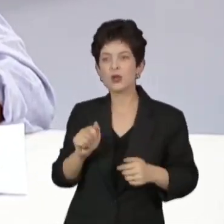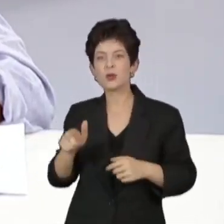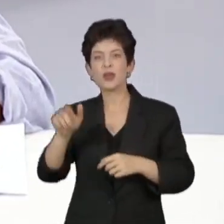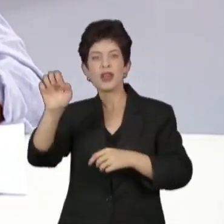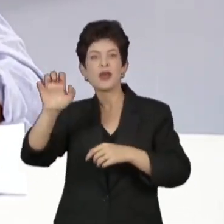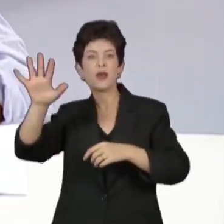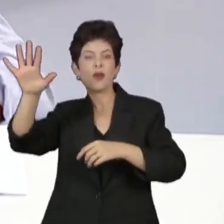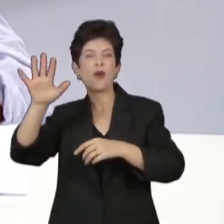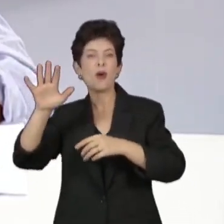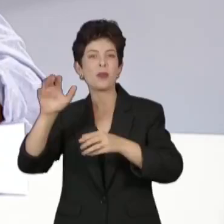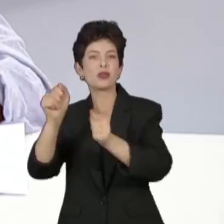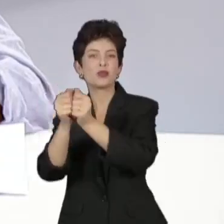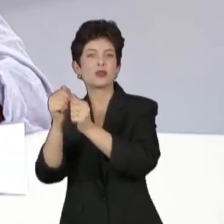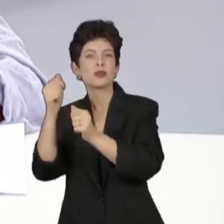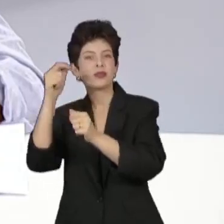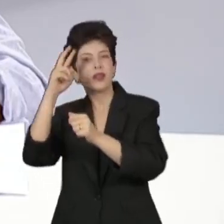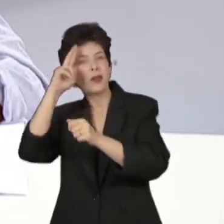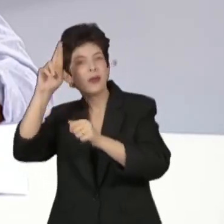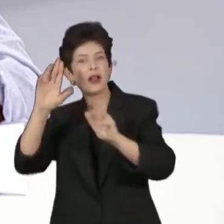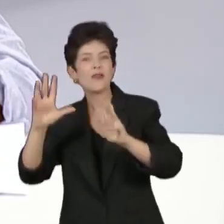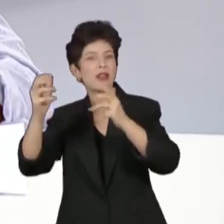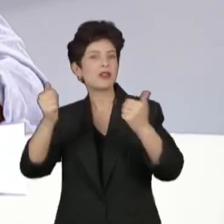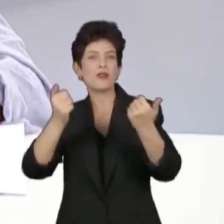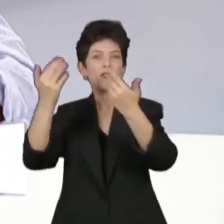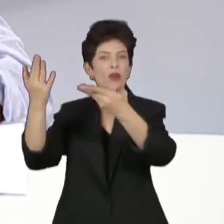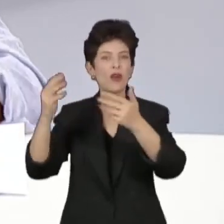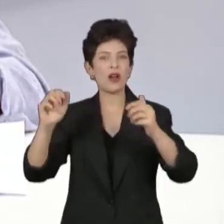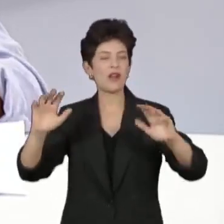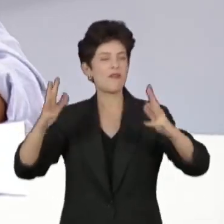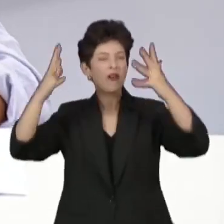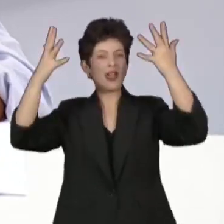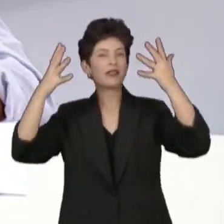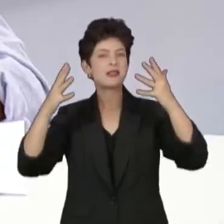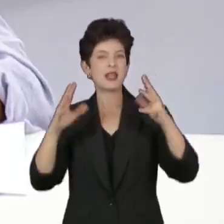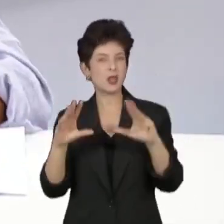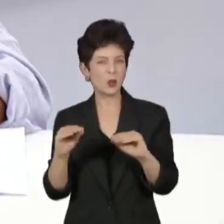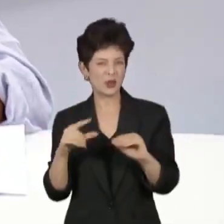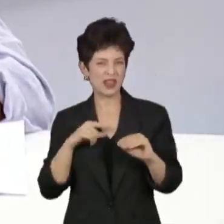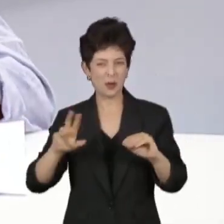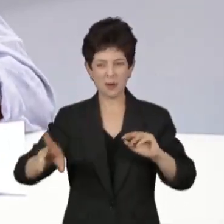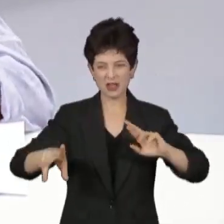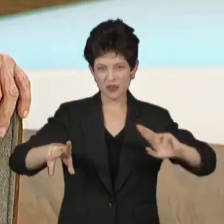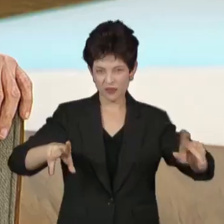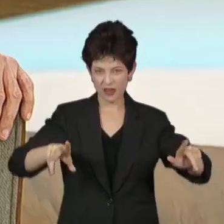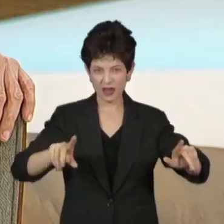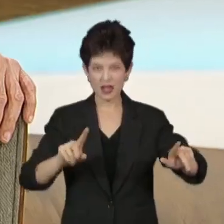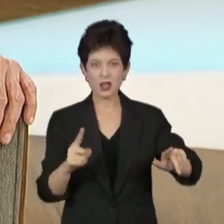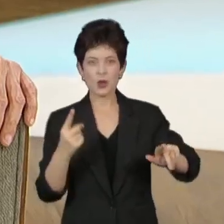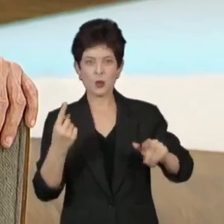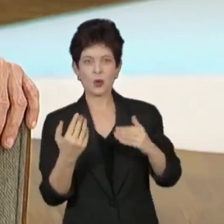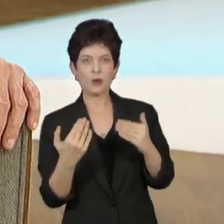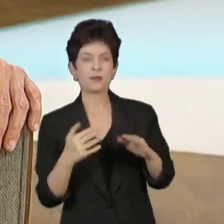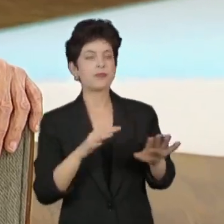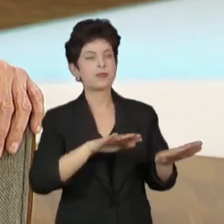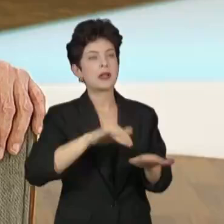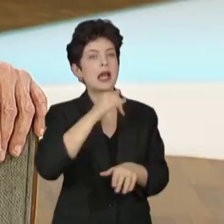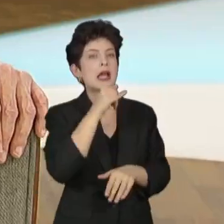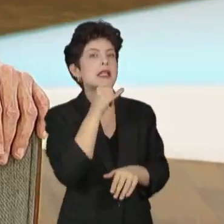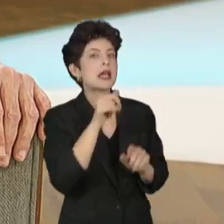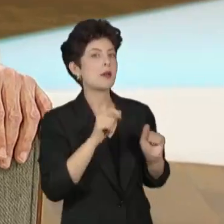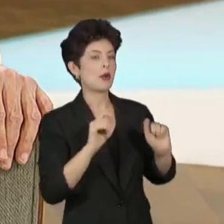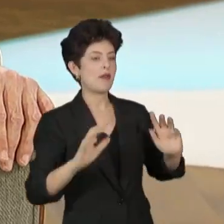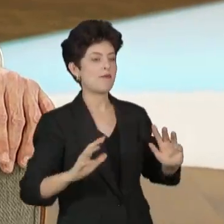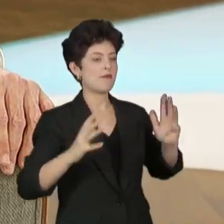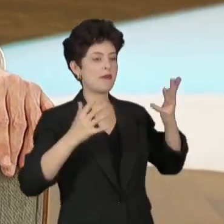na Europa com empresários ou eventos fora, ou festas à noite? Não tem uma diferença? Veja, a história do camarote não foi